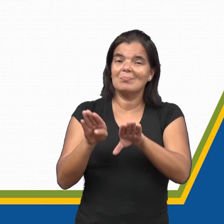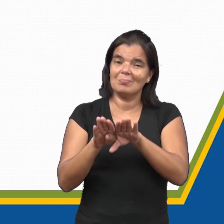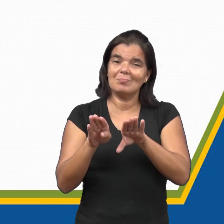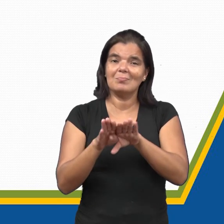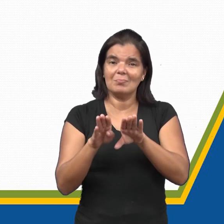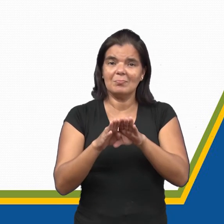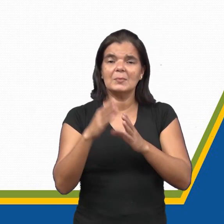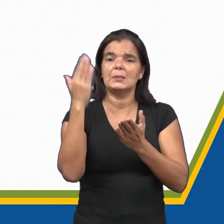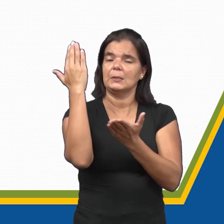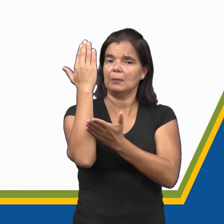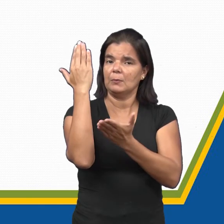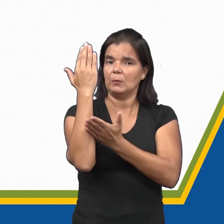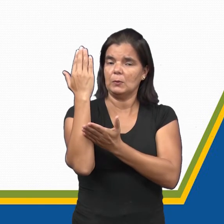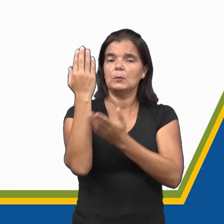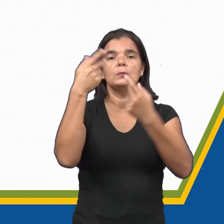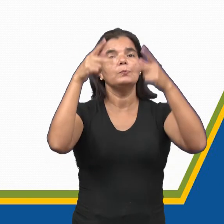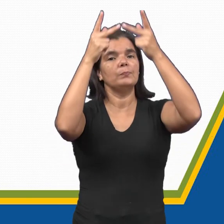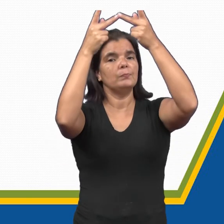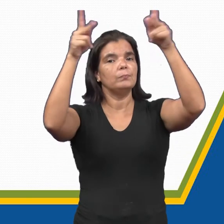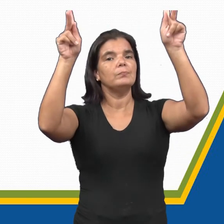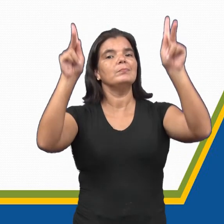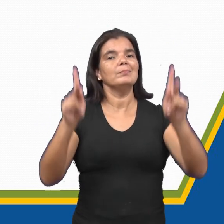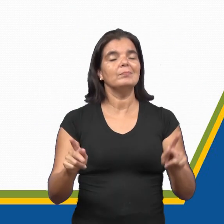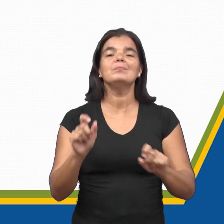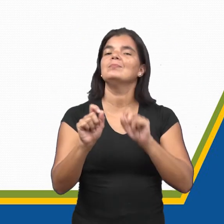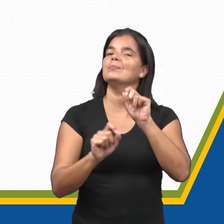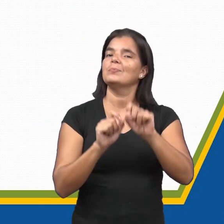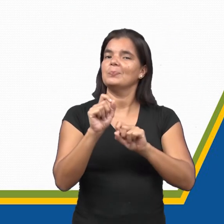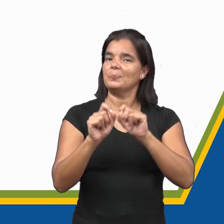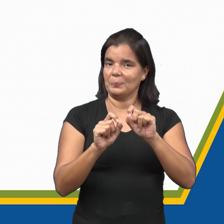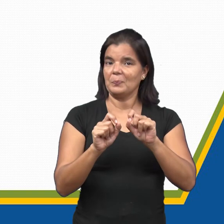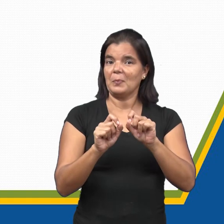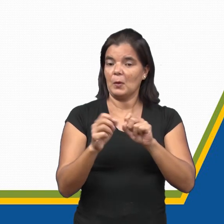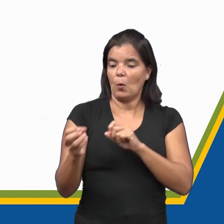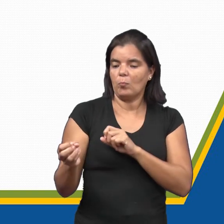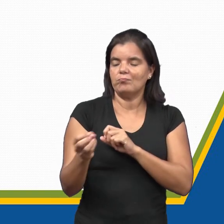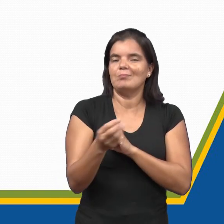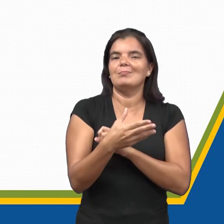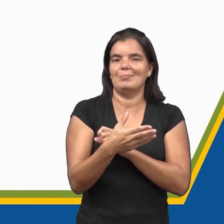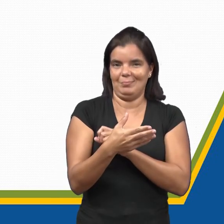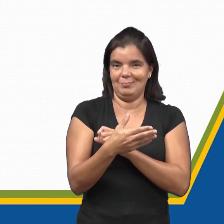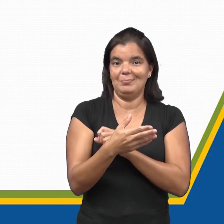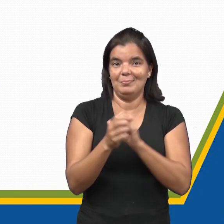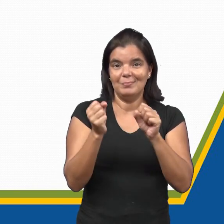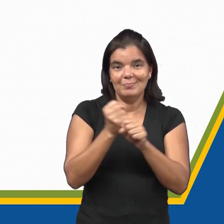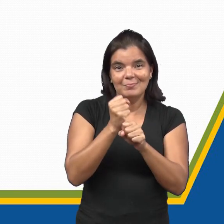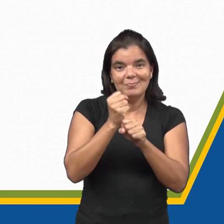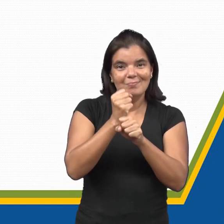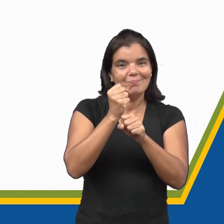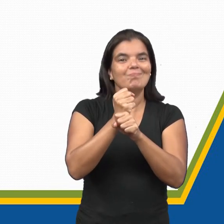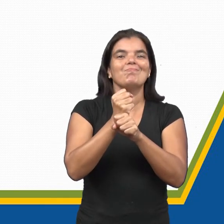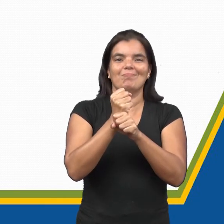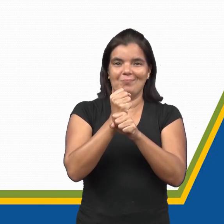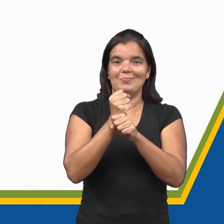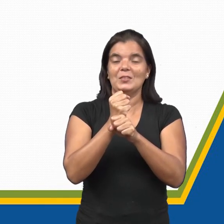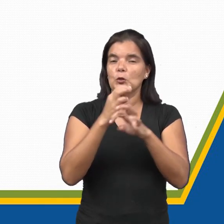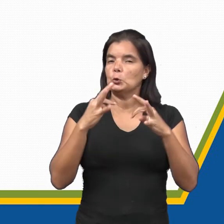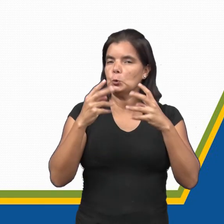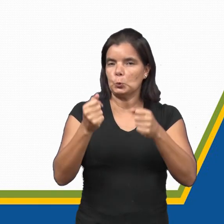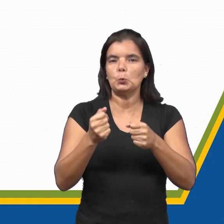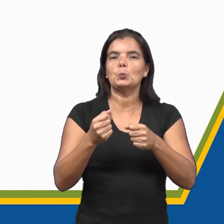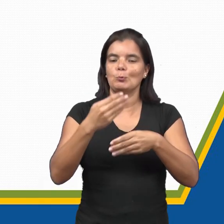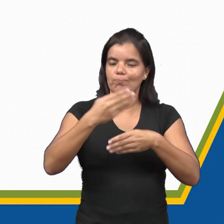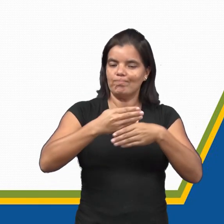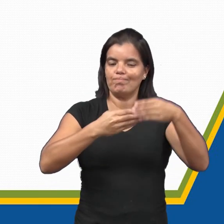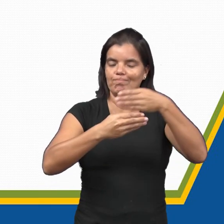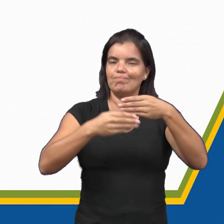em madeira, o Palácio Rio Branco foi considerado uma inovação ao ser construído todo em alvenaria. A